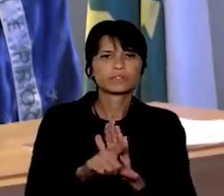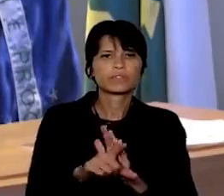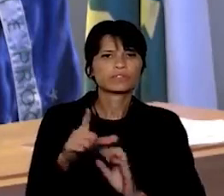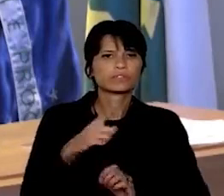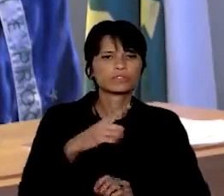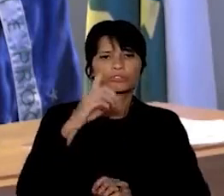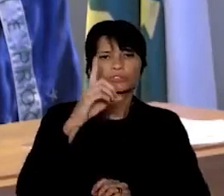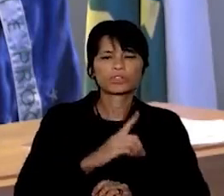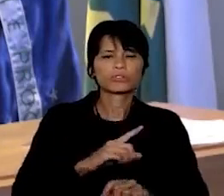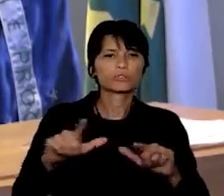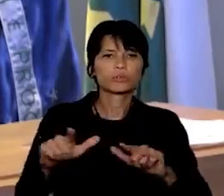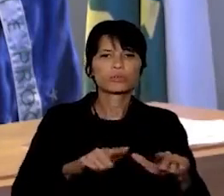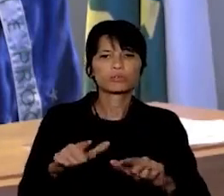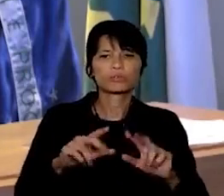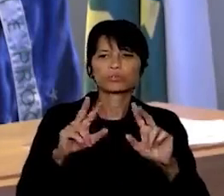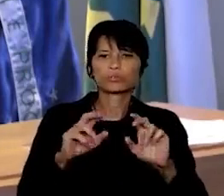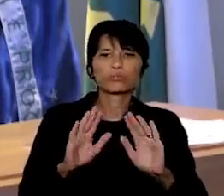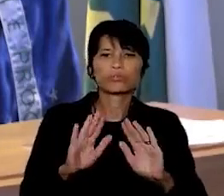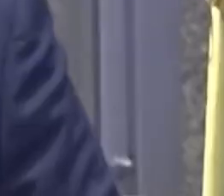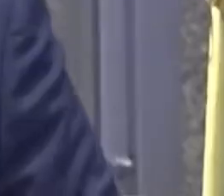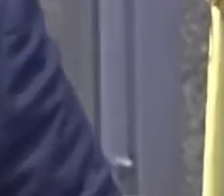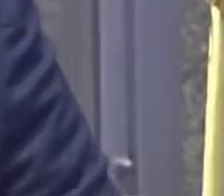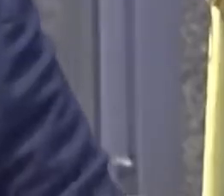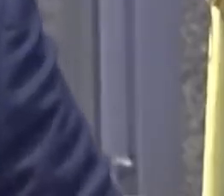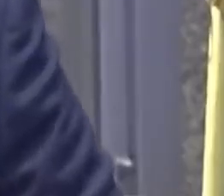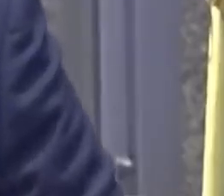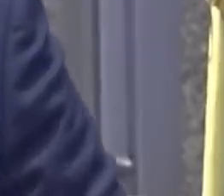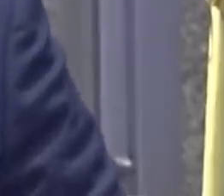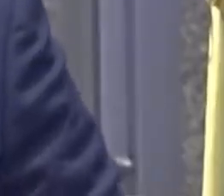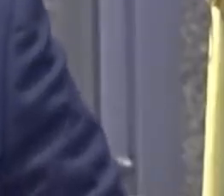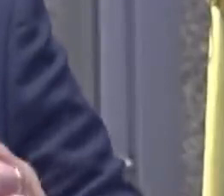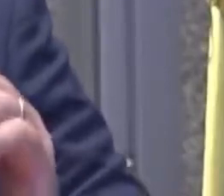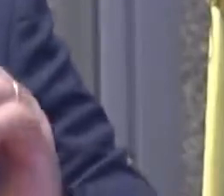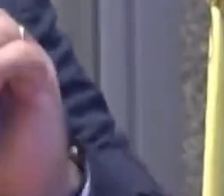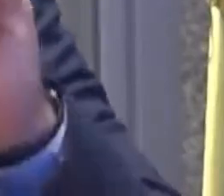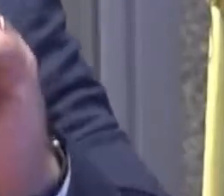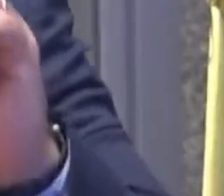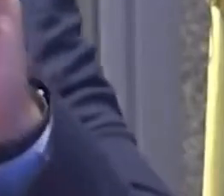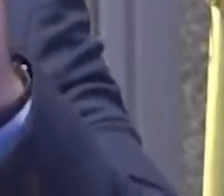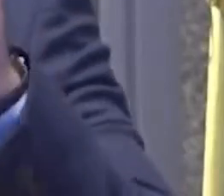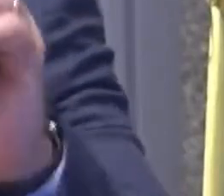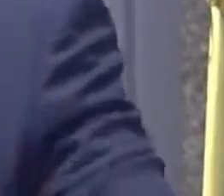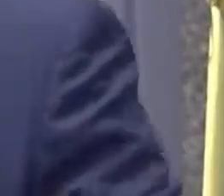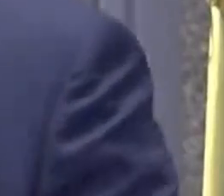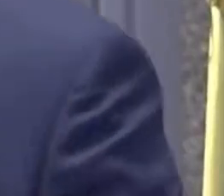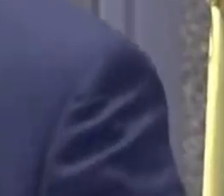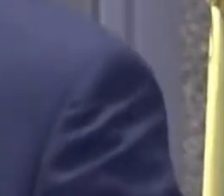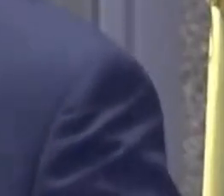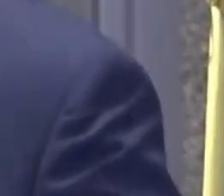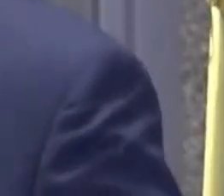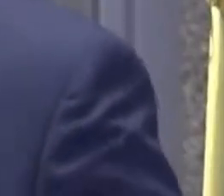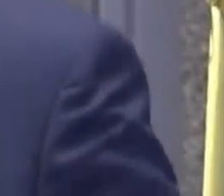direitos dos trabalhadores com relação a permanência dele nos Jazz afinal de contas esse trabalhadores que estão trabalhando hoje no Hospital de